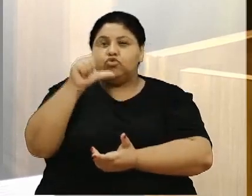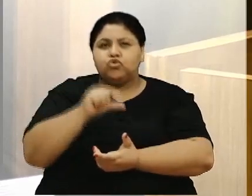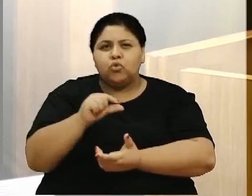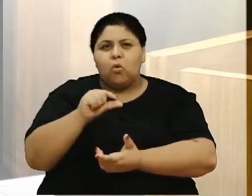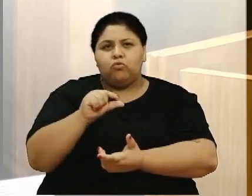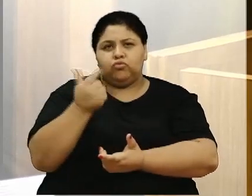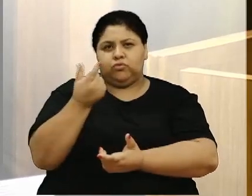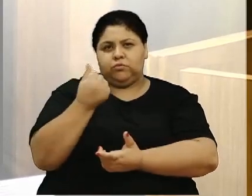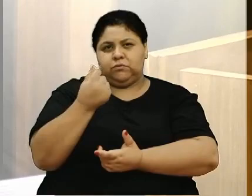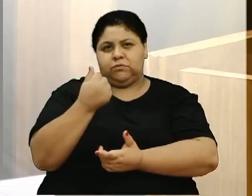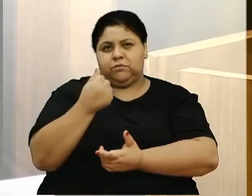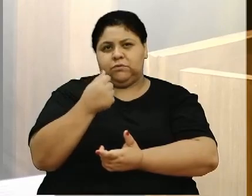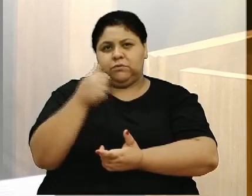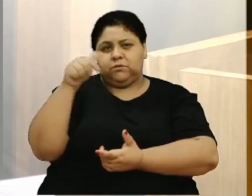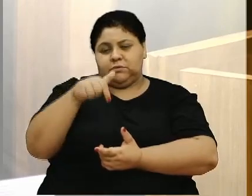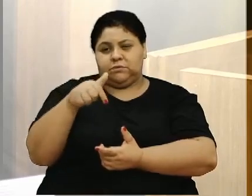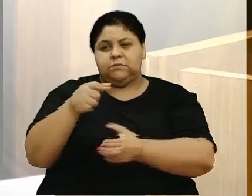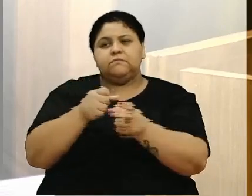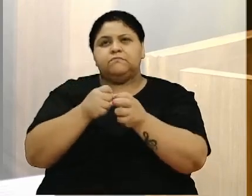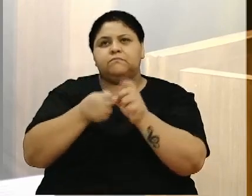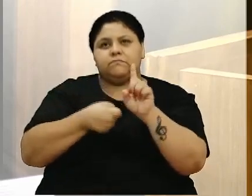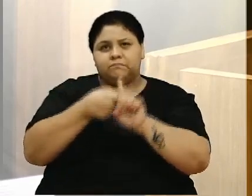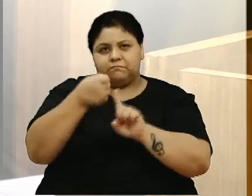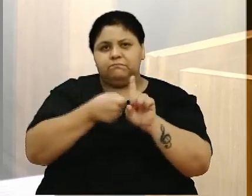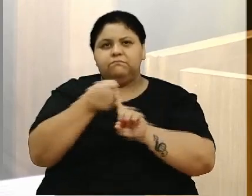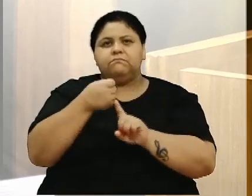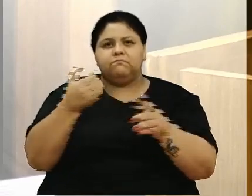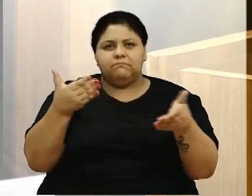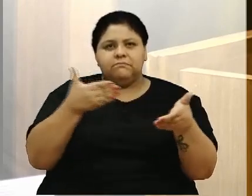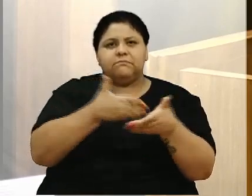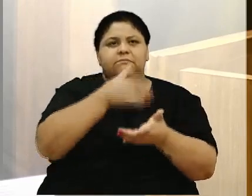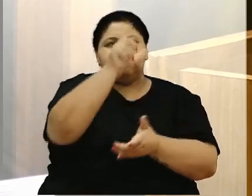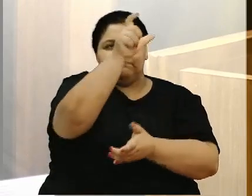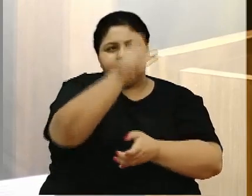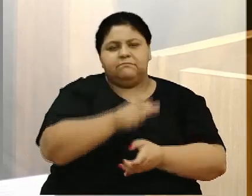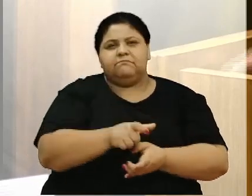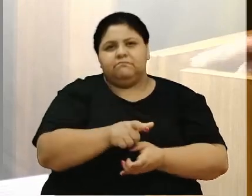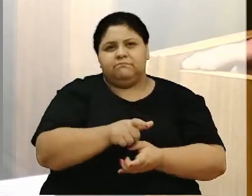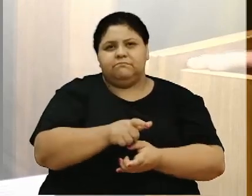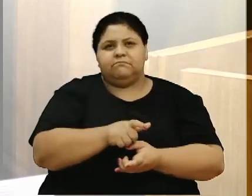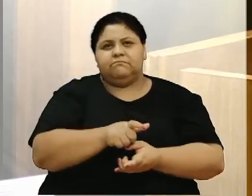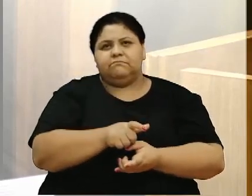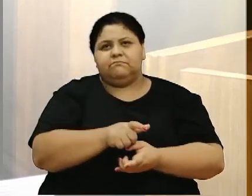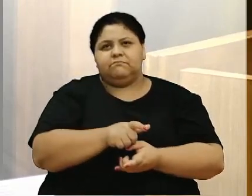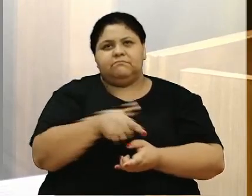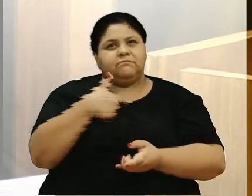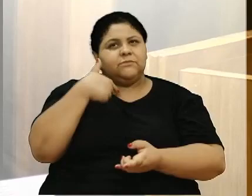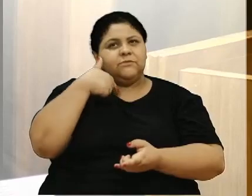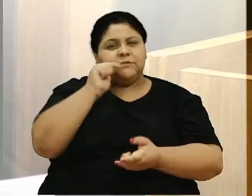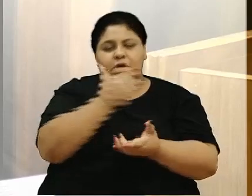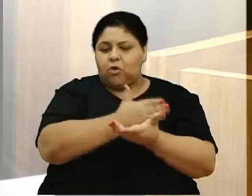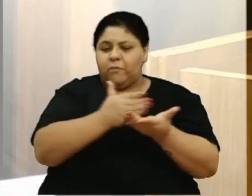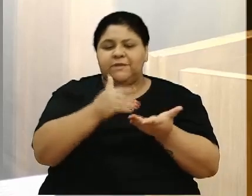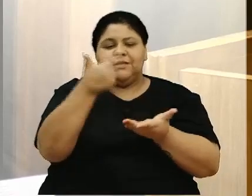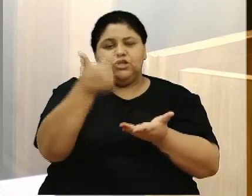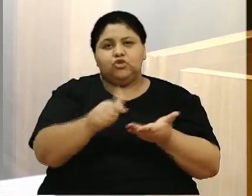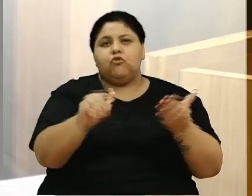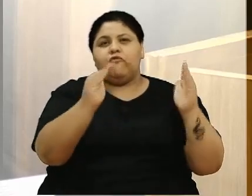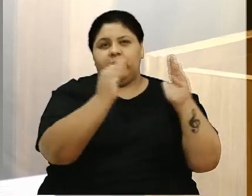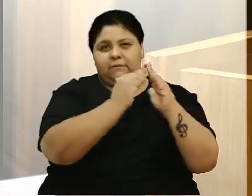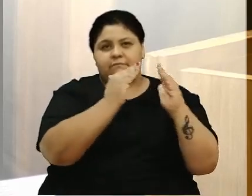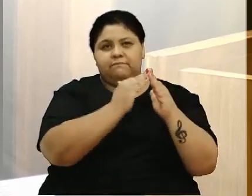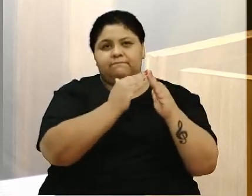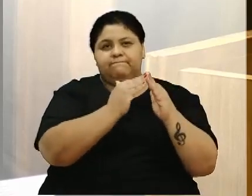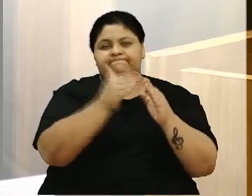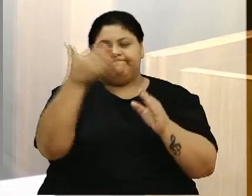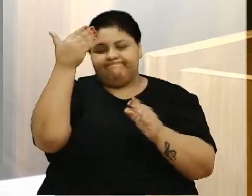água nesses meses aqui, pelo menos até que essas pessoas conseguem se erguer as suas vidas. Sabemos que tem